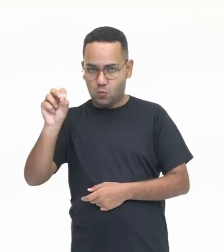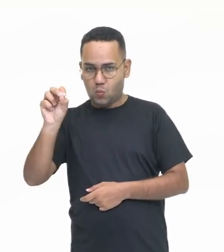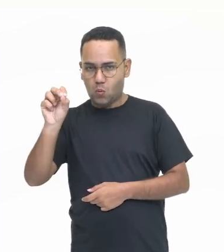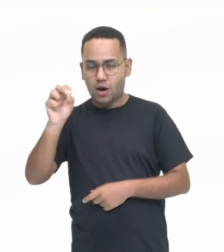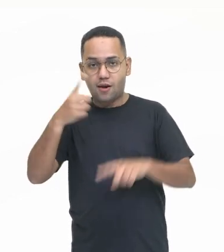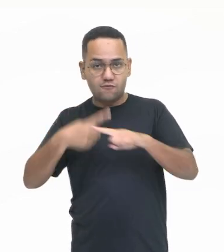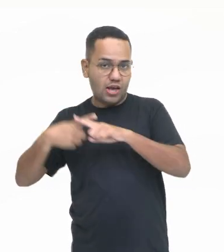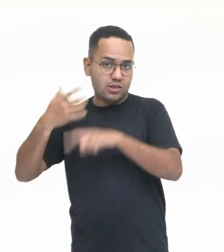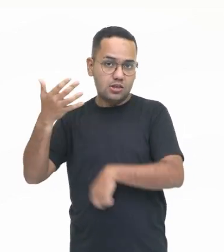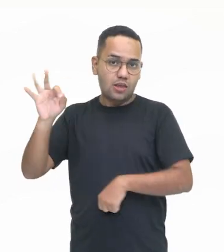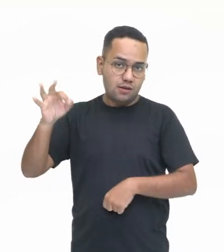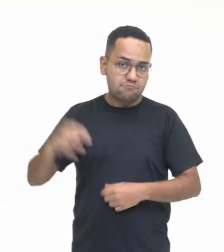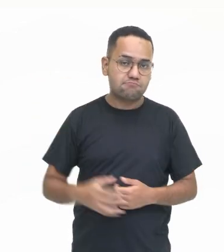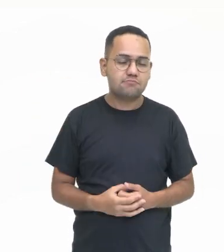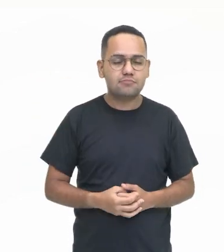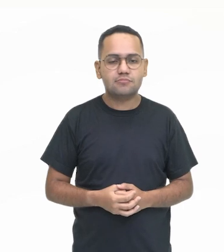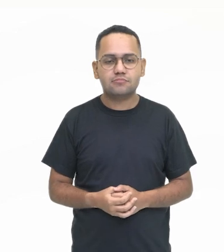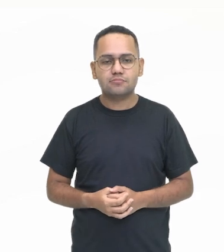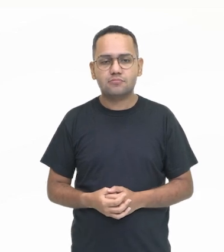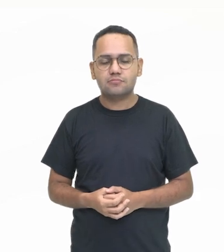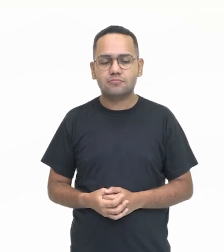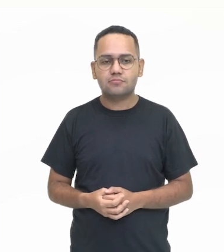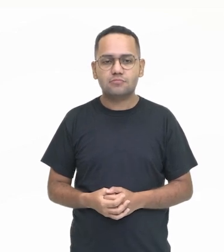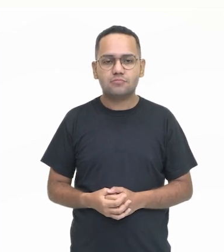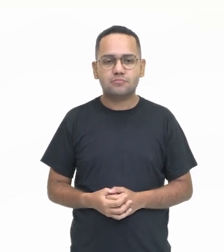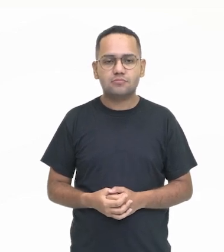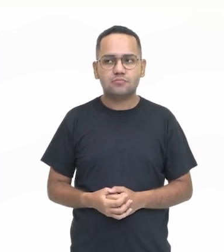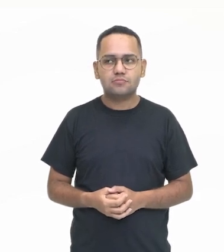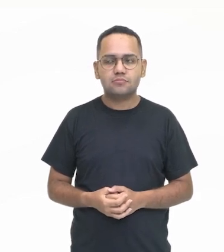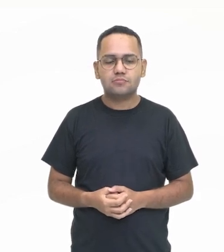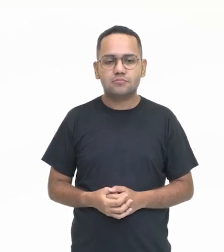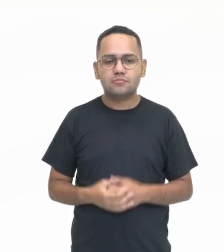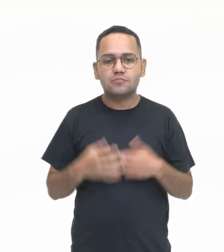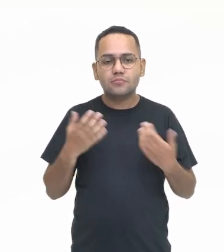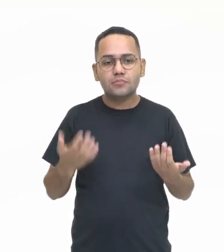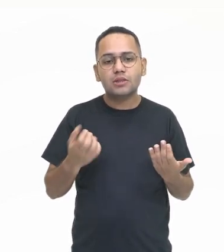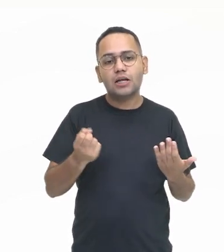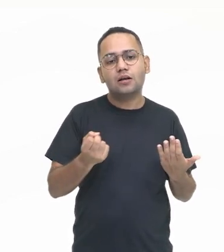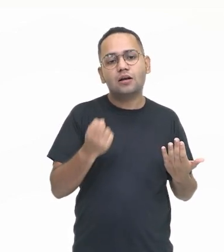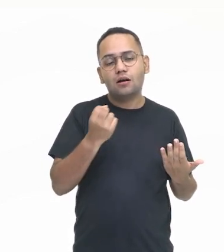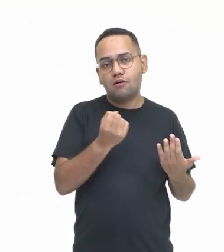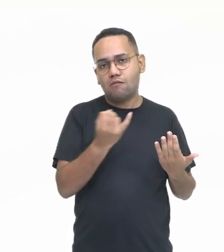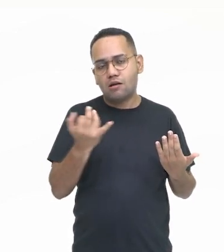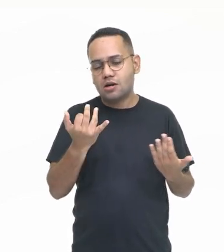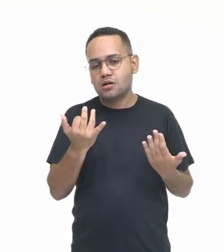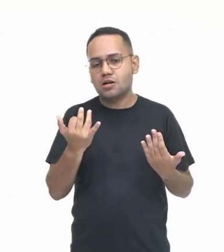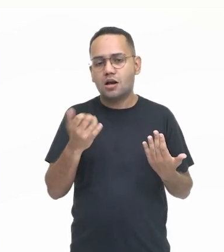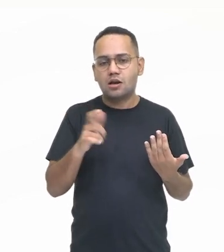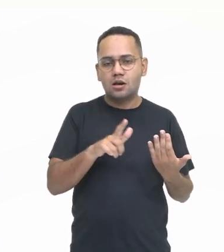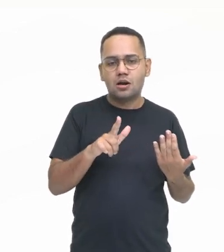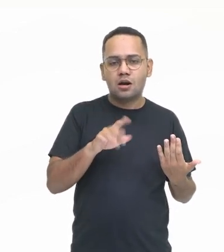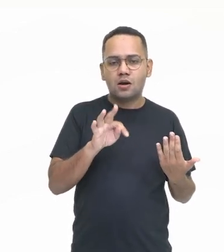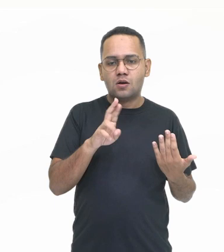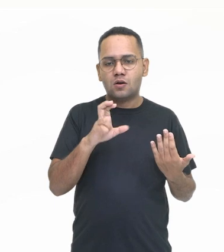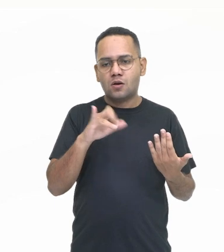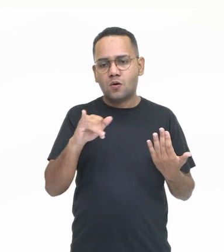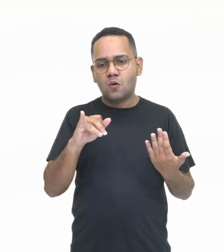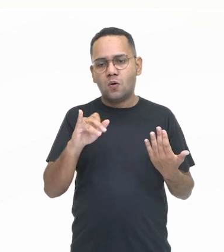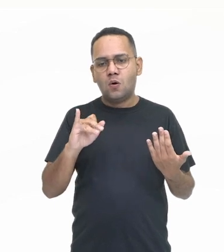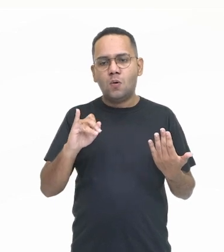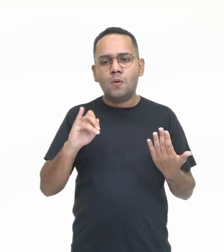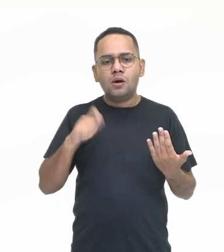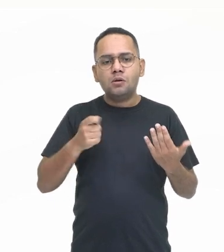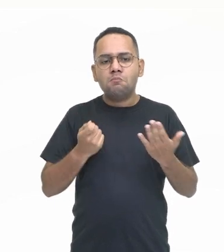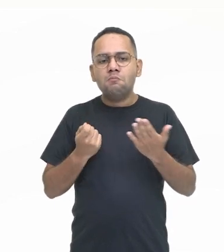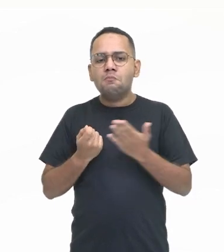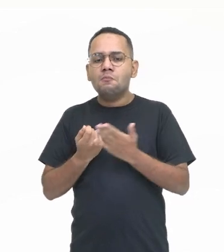de tucupi a gente pode comprar com R$250, vou voltar aqui na nossa tabela para você perceber a